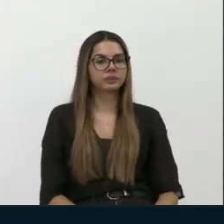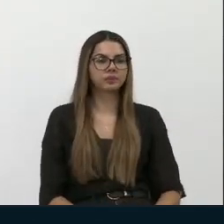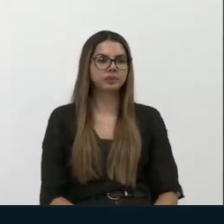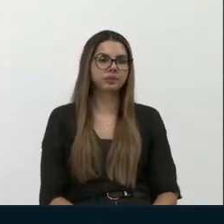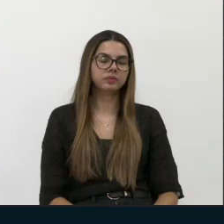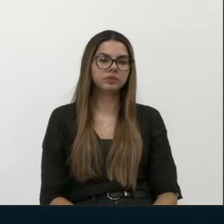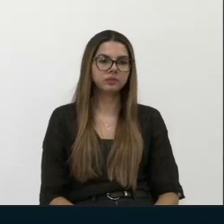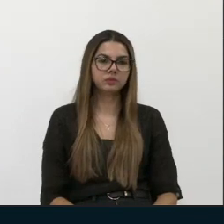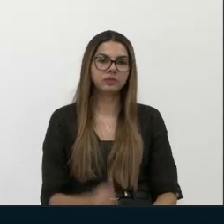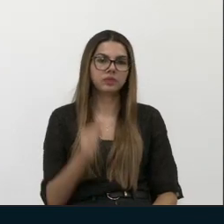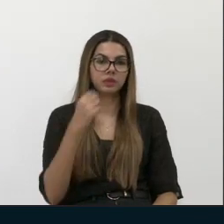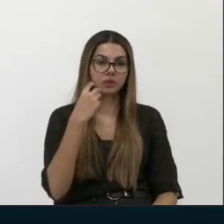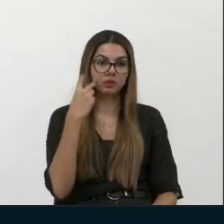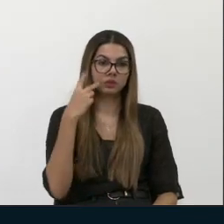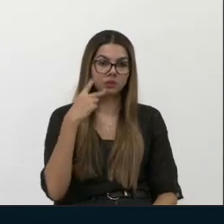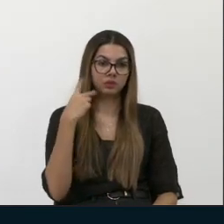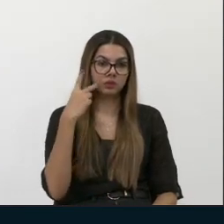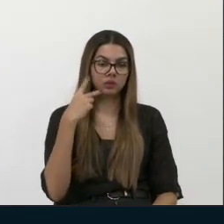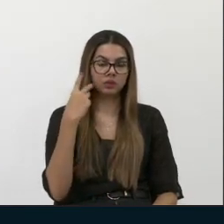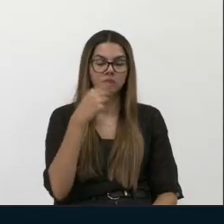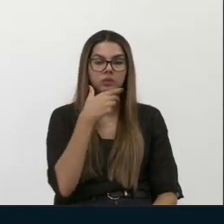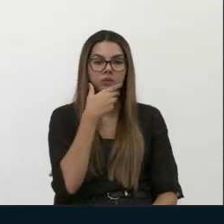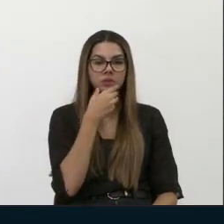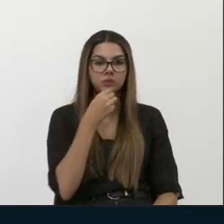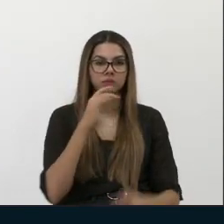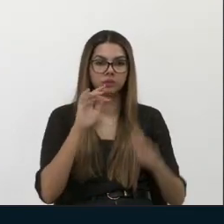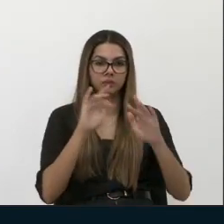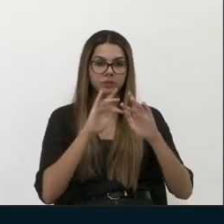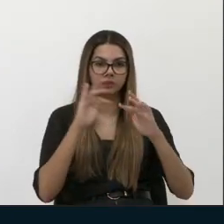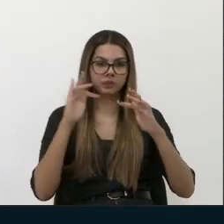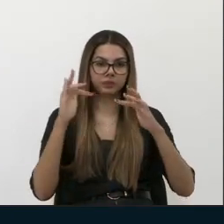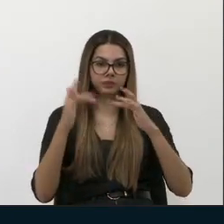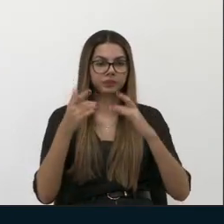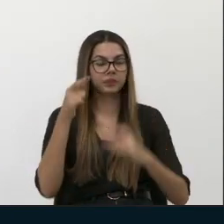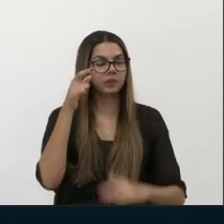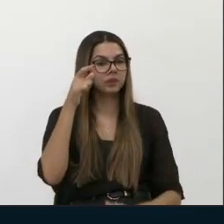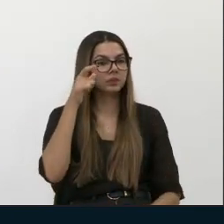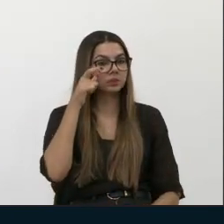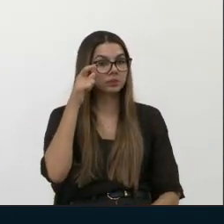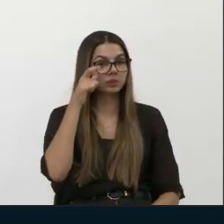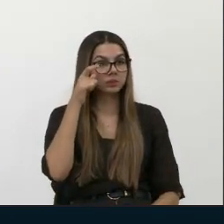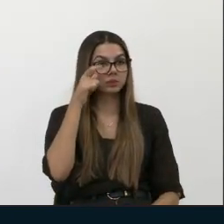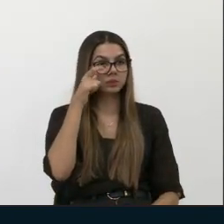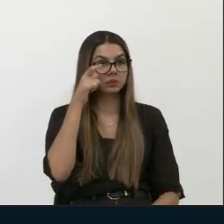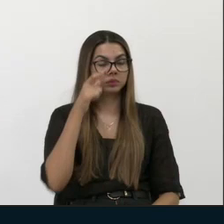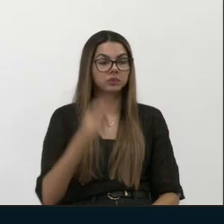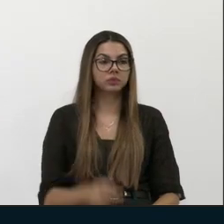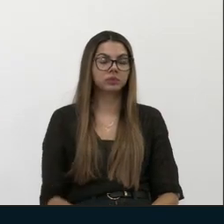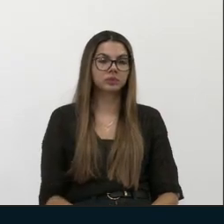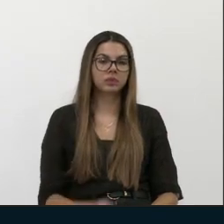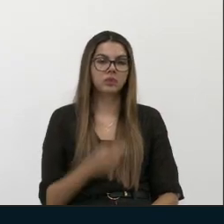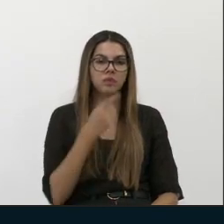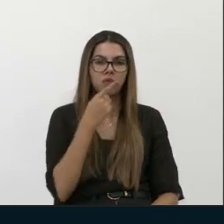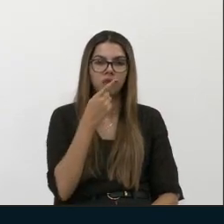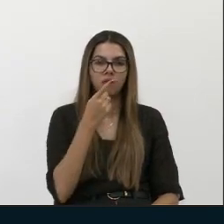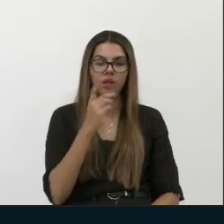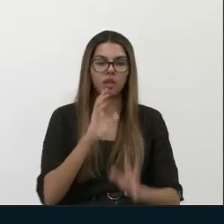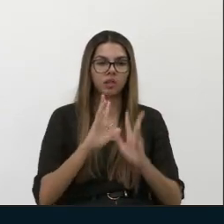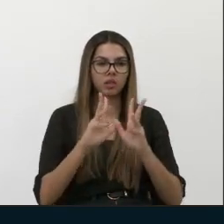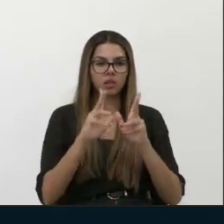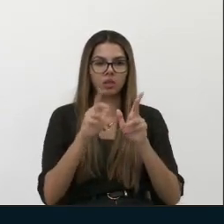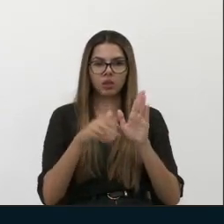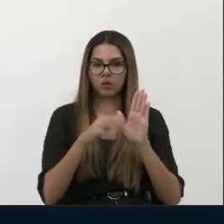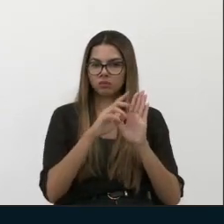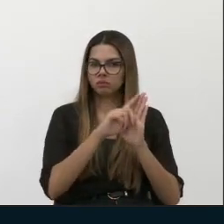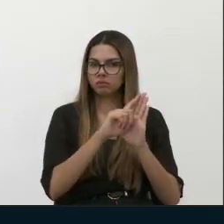senhores vereadores, público que nos assistem, eu não vou falar sobre todos os requerimentos, mas alguns